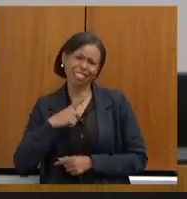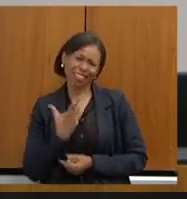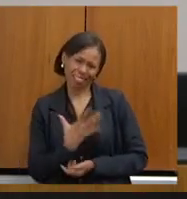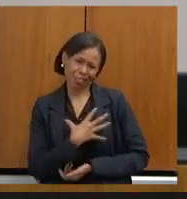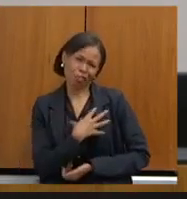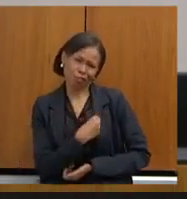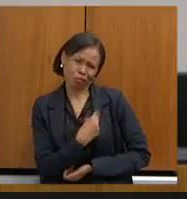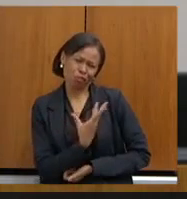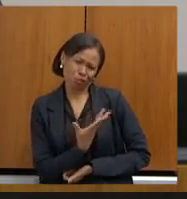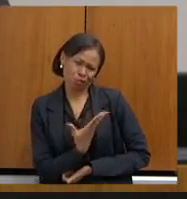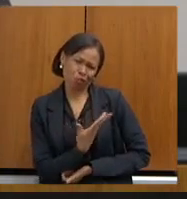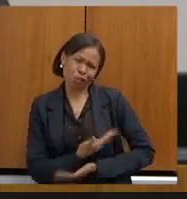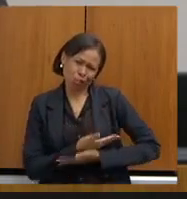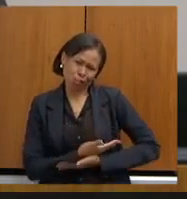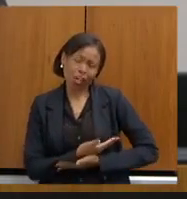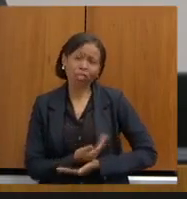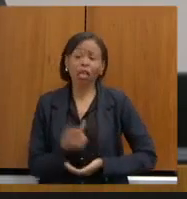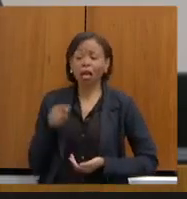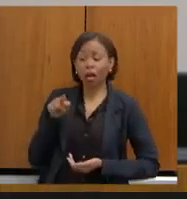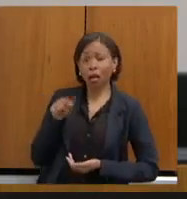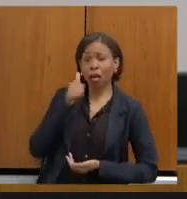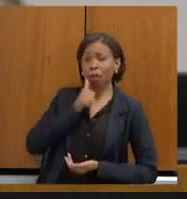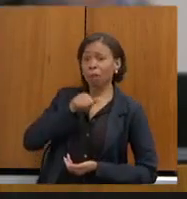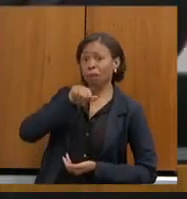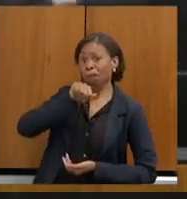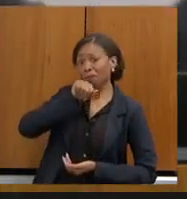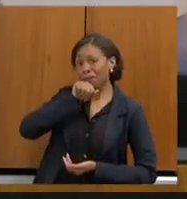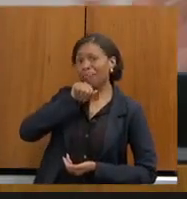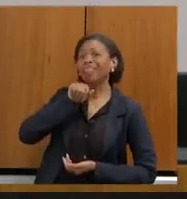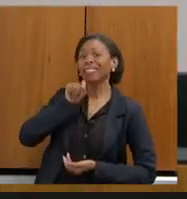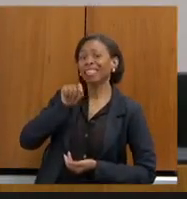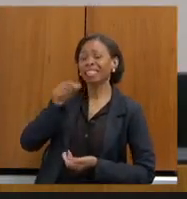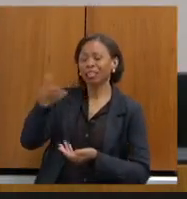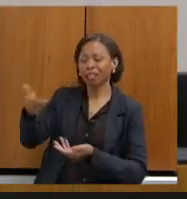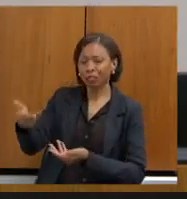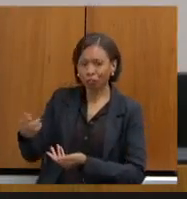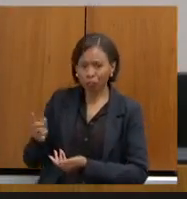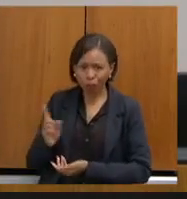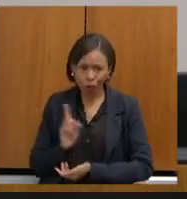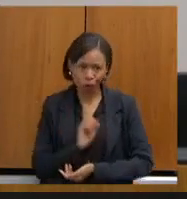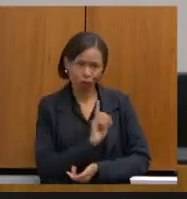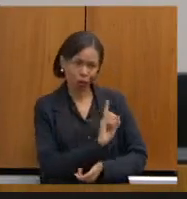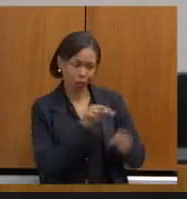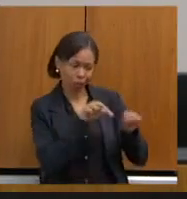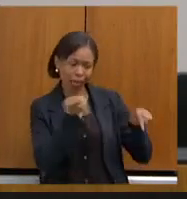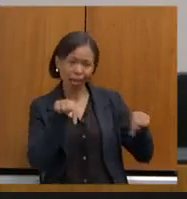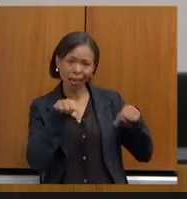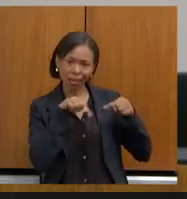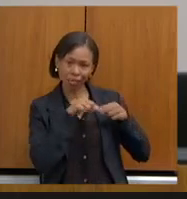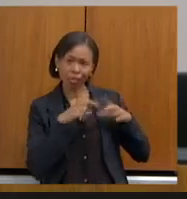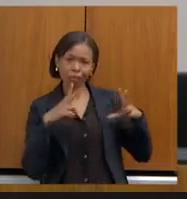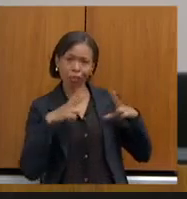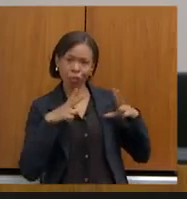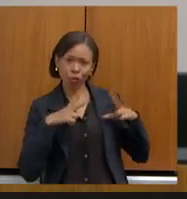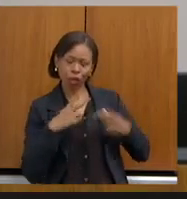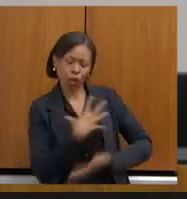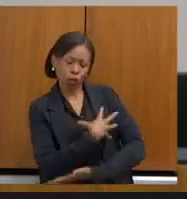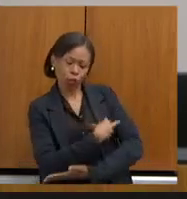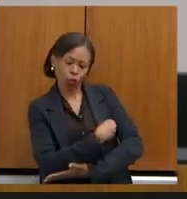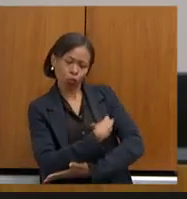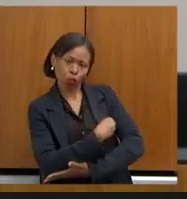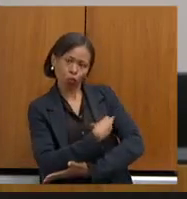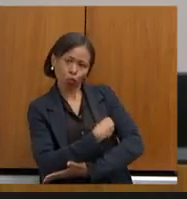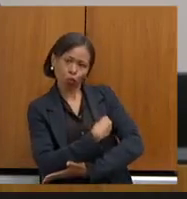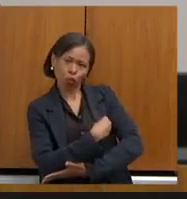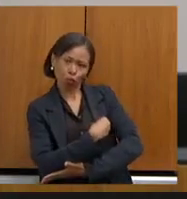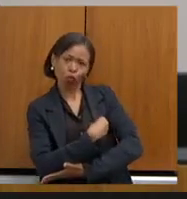e a mãe permitiu e ela foi para uma sala reservada dentro da delegacia amamentou a criança e deu